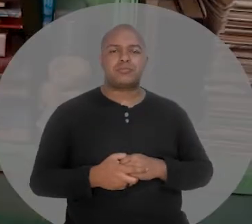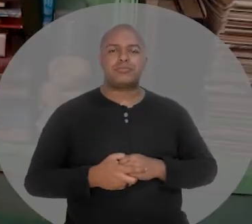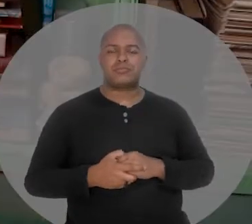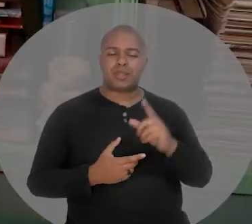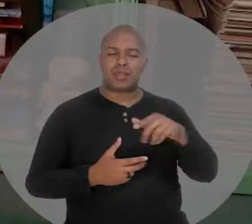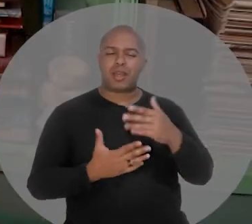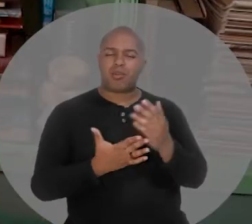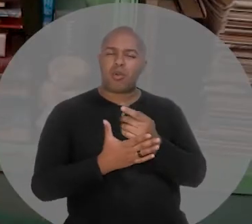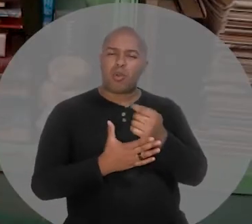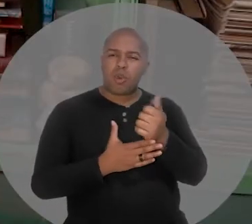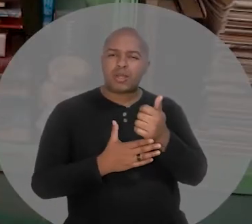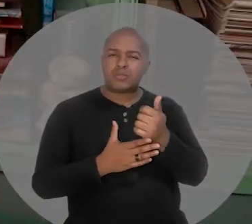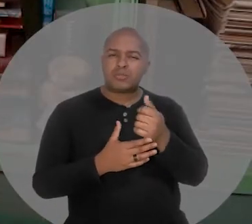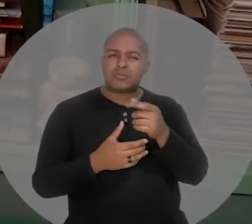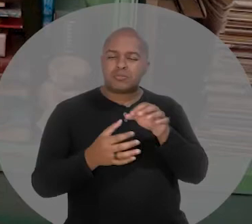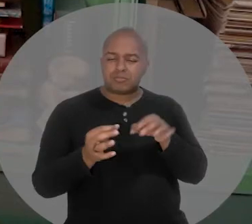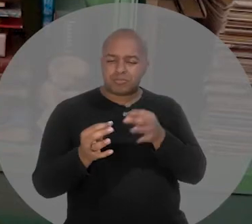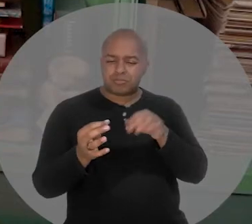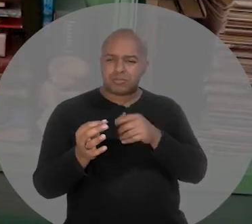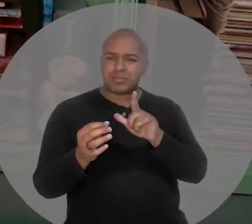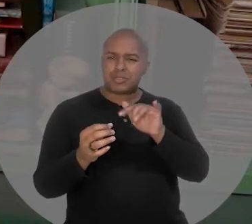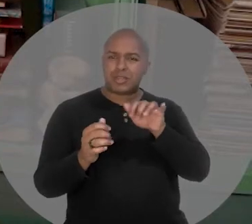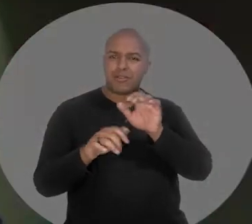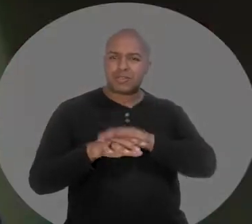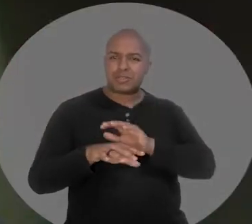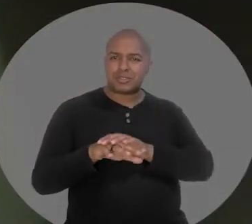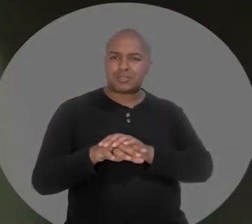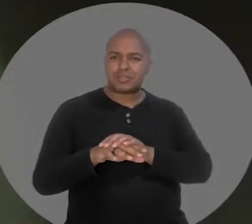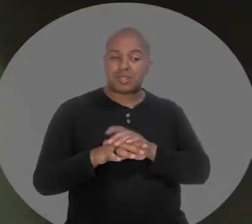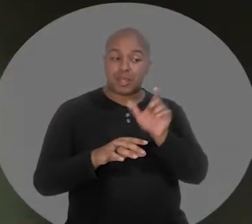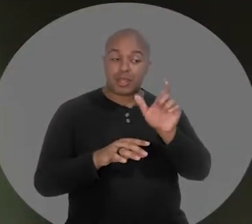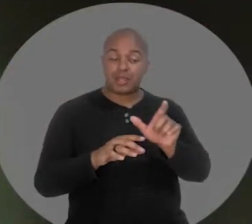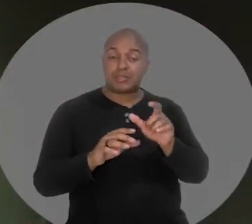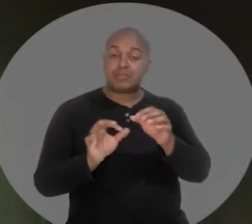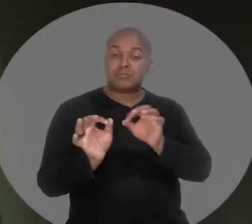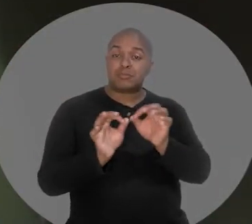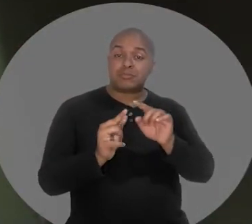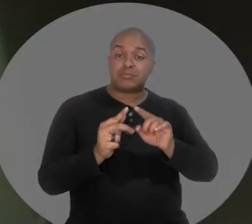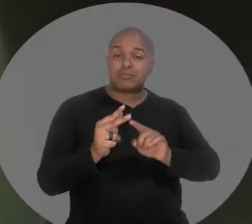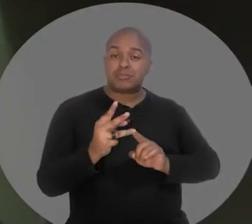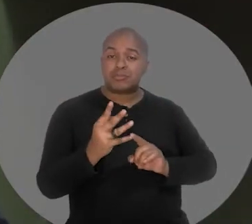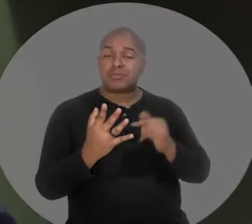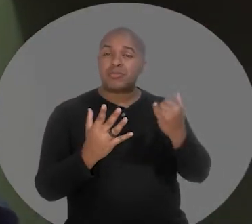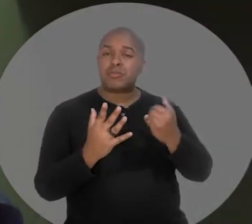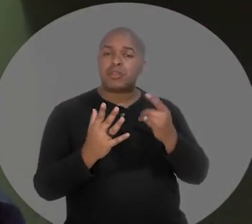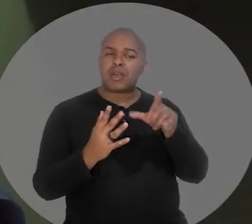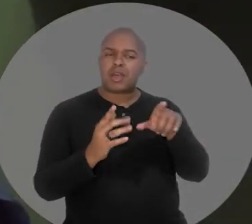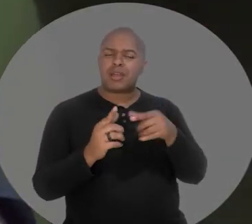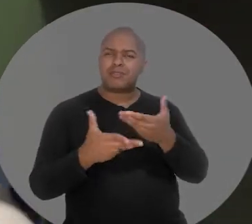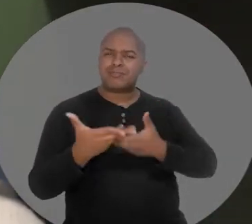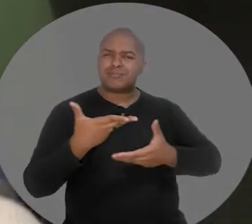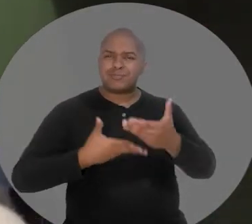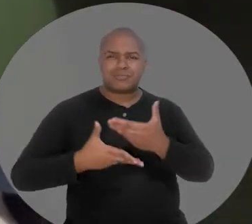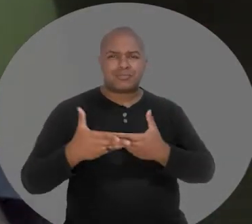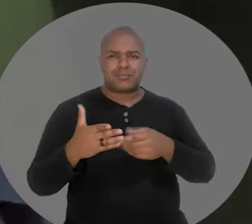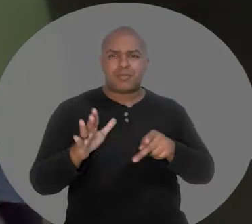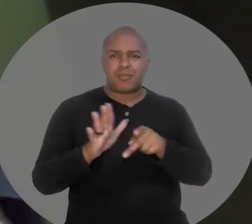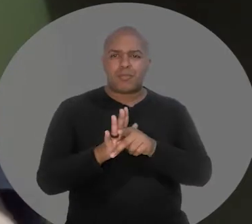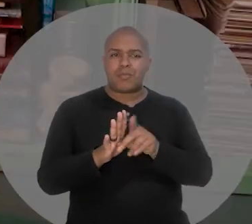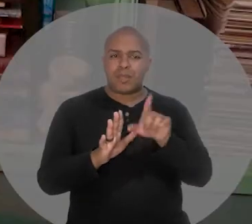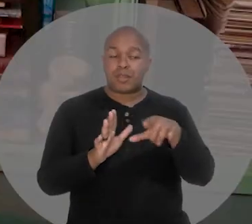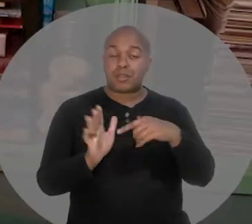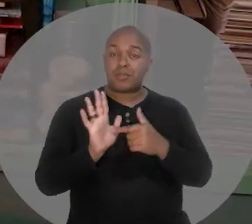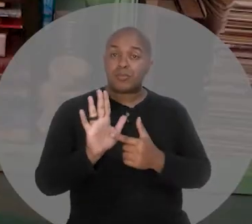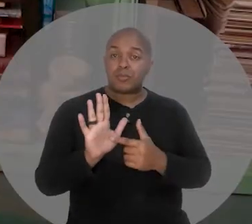né? Quase um bordado que a Lígia fazia com esses elementos, né? E as